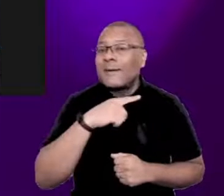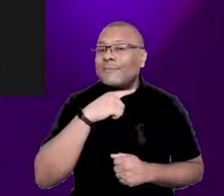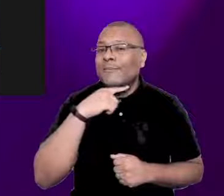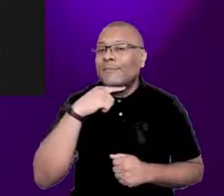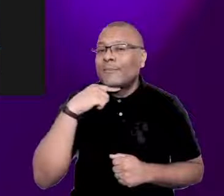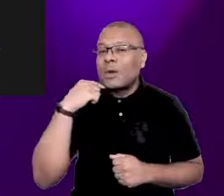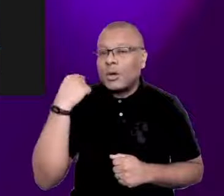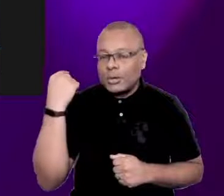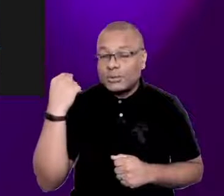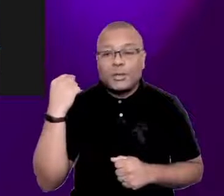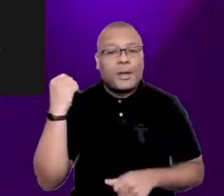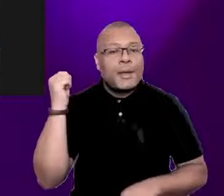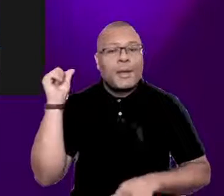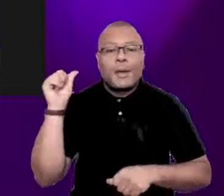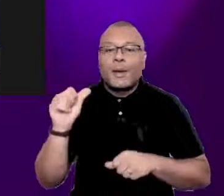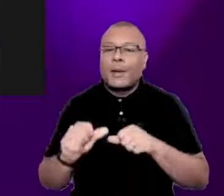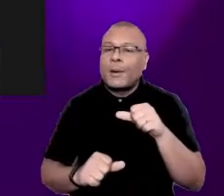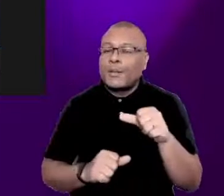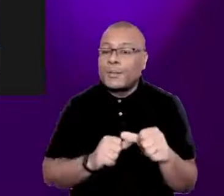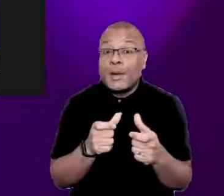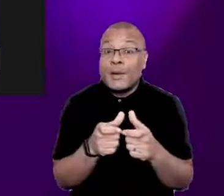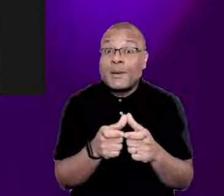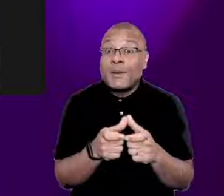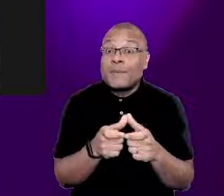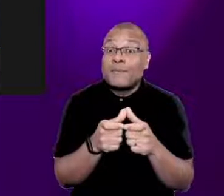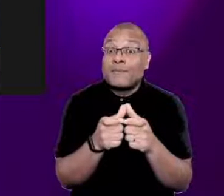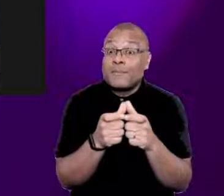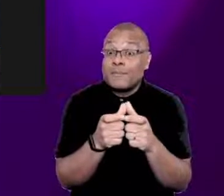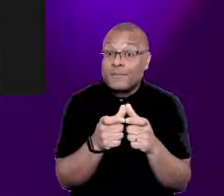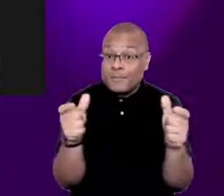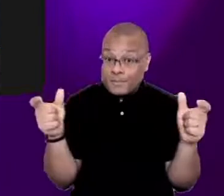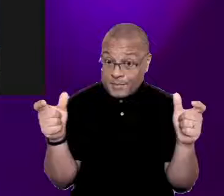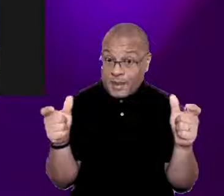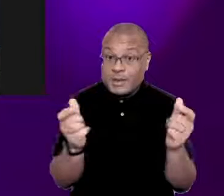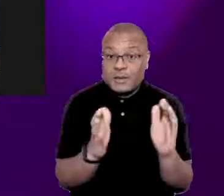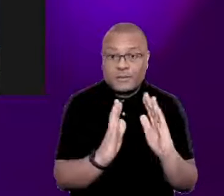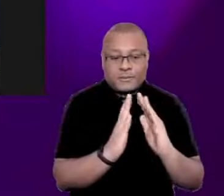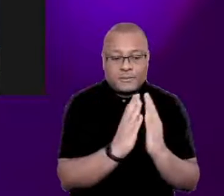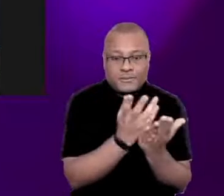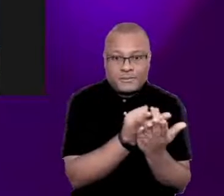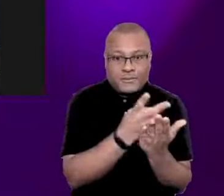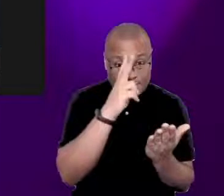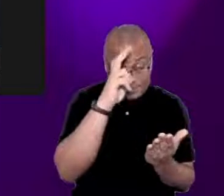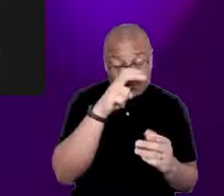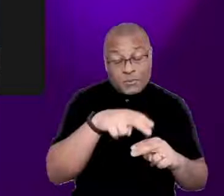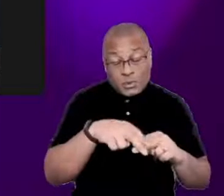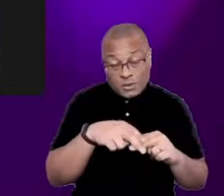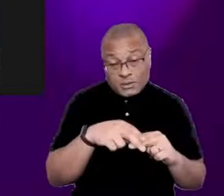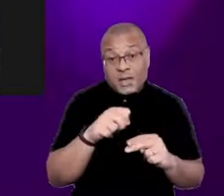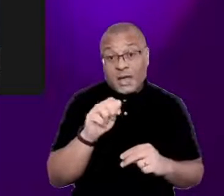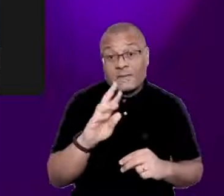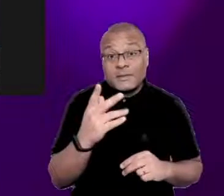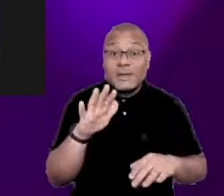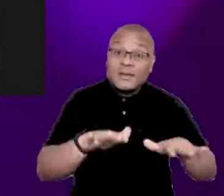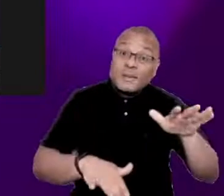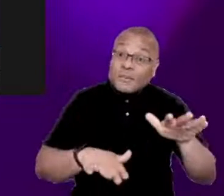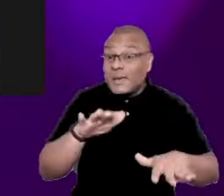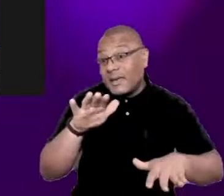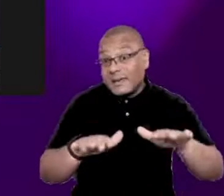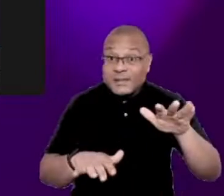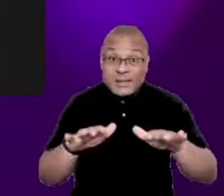acontece exatamente o oposto, uma alta letalidade nas internações por AVC, dependendo de onde você vai ser tratado, você pode